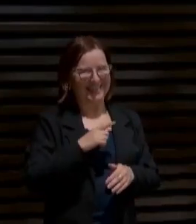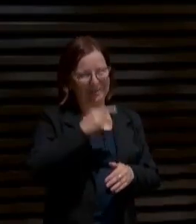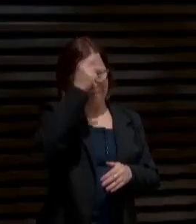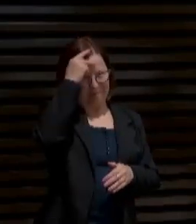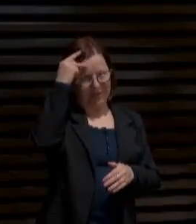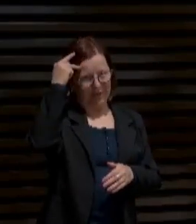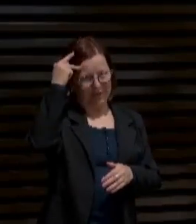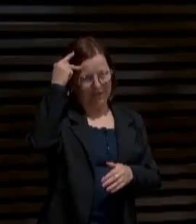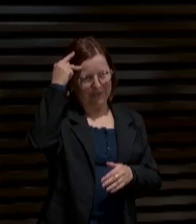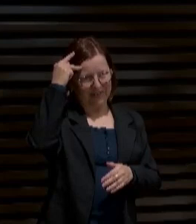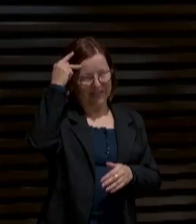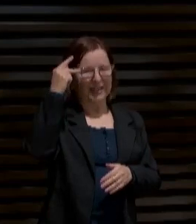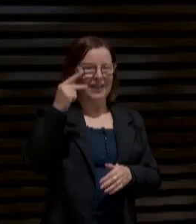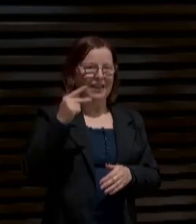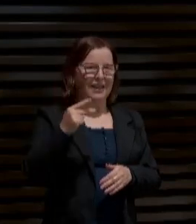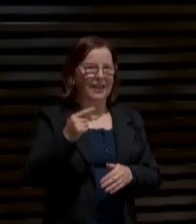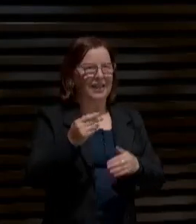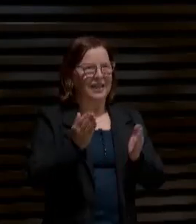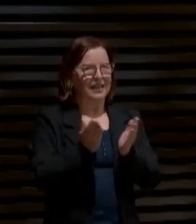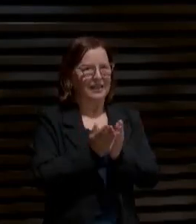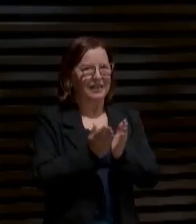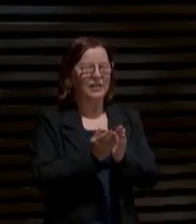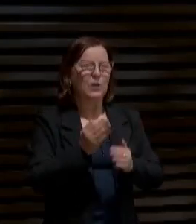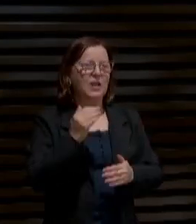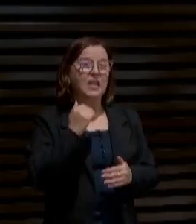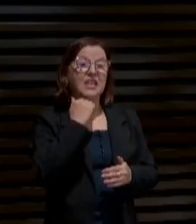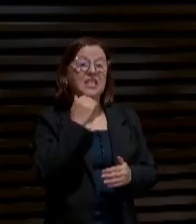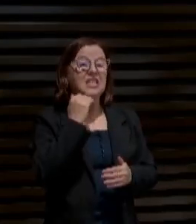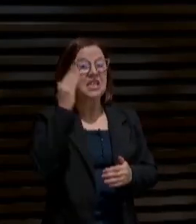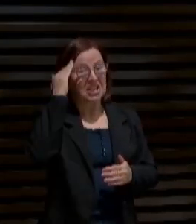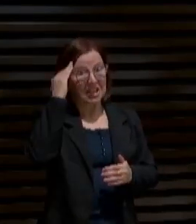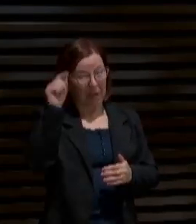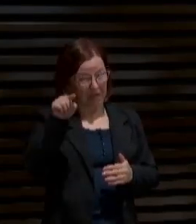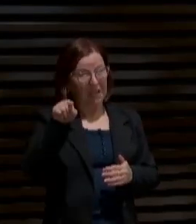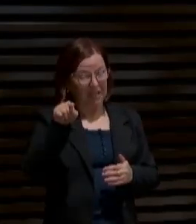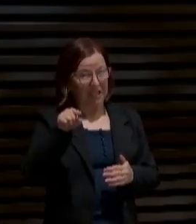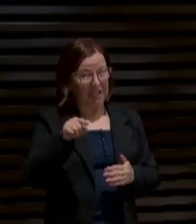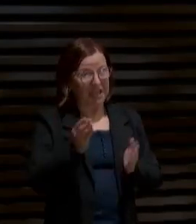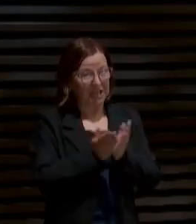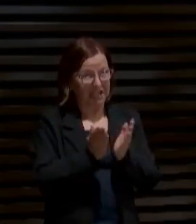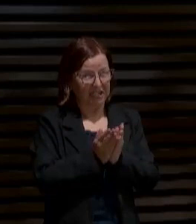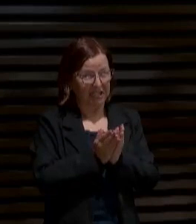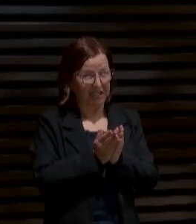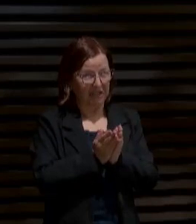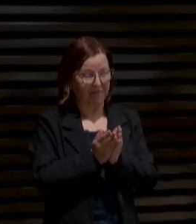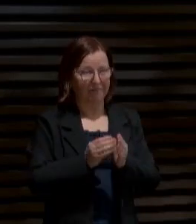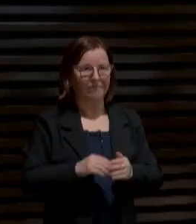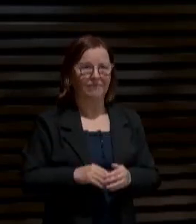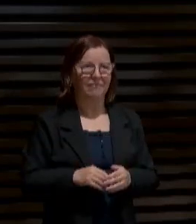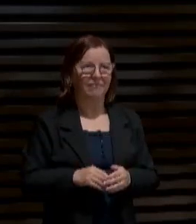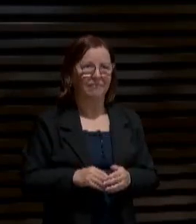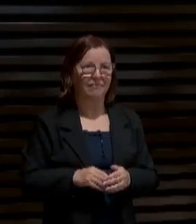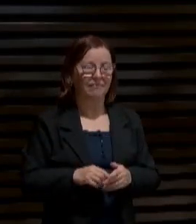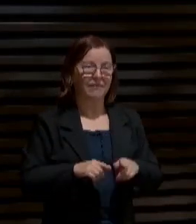é esse é um tipo mas tem aqueles que dizem que estão Cristão mas praticam as mesmas coisas